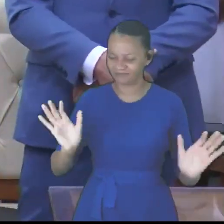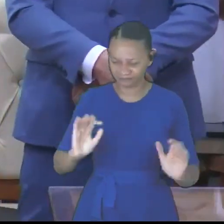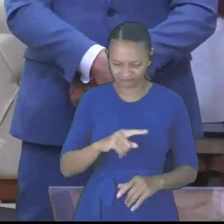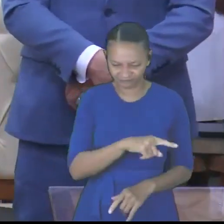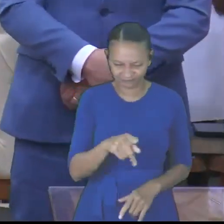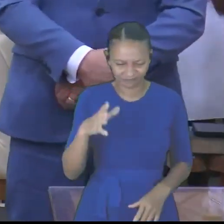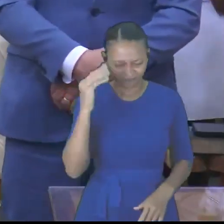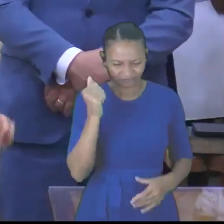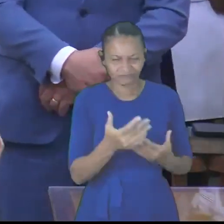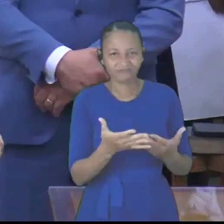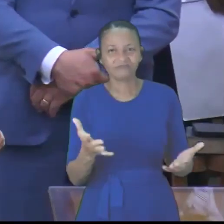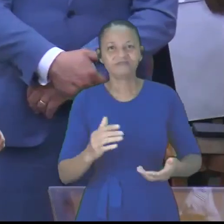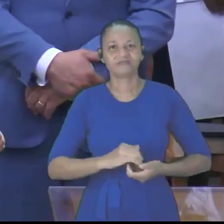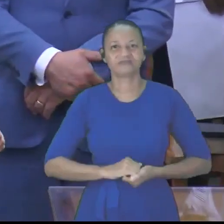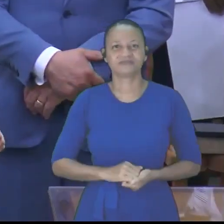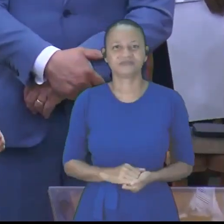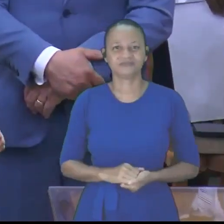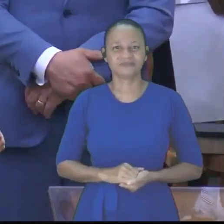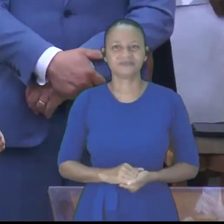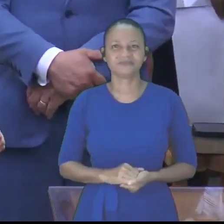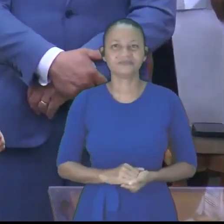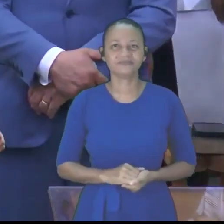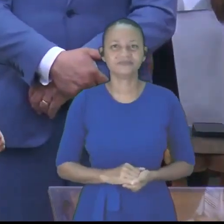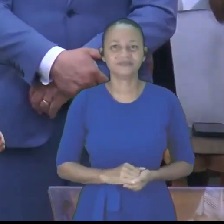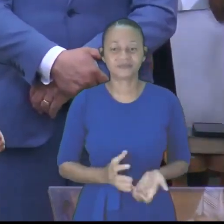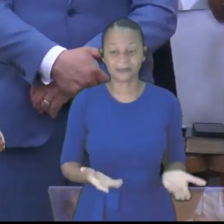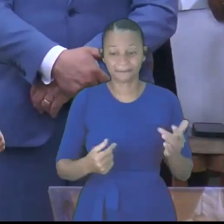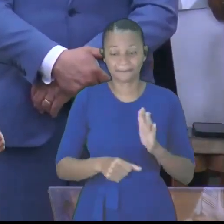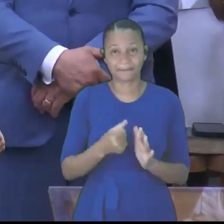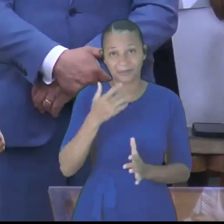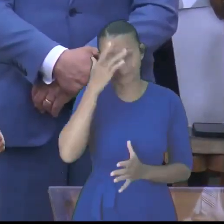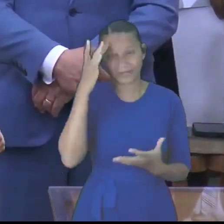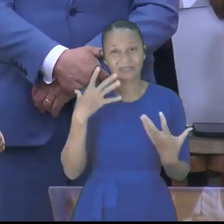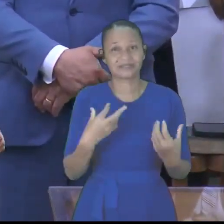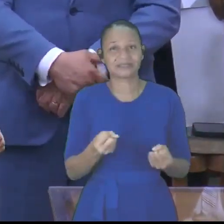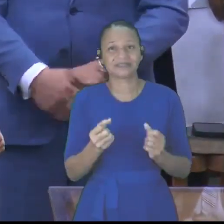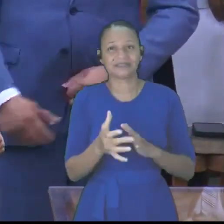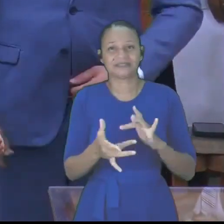bem sabeis. Onde está a primeira pessoa nesta noite, por gentileza?